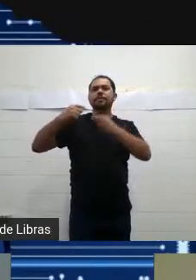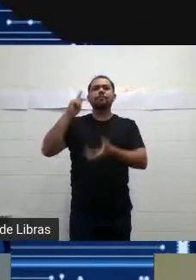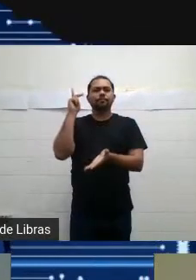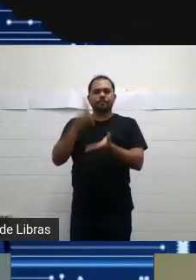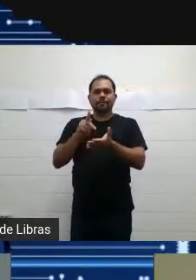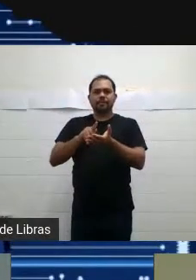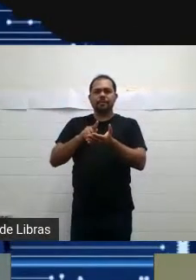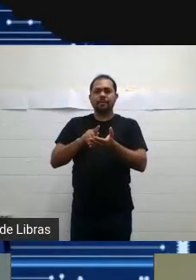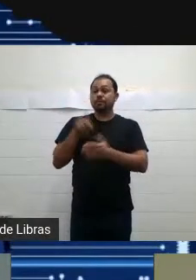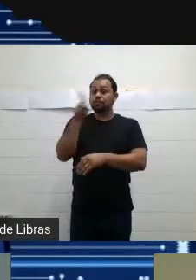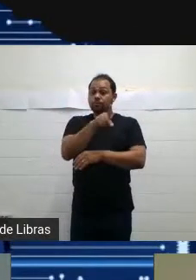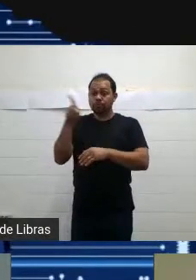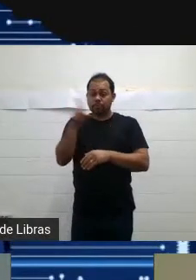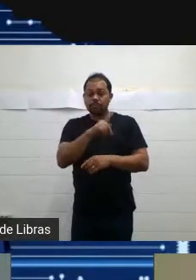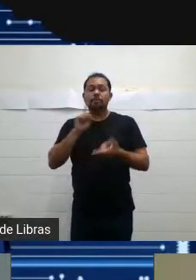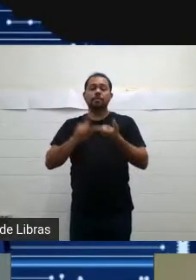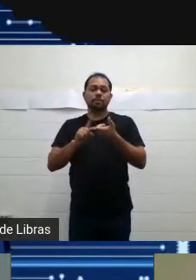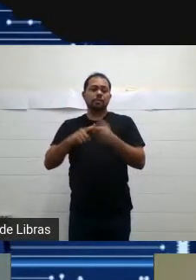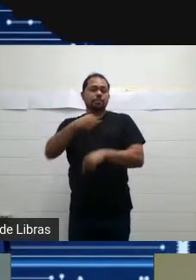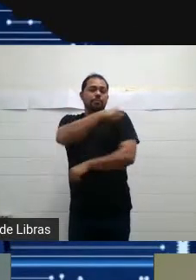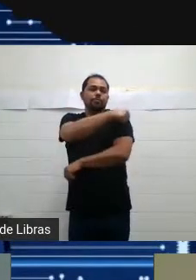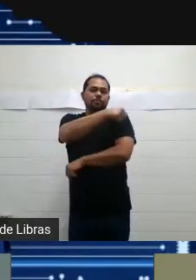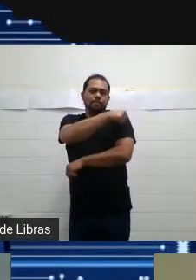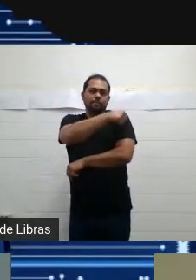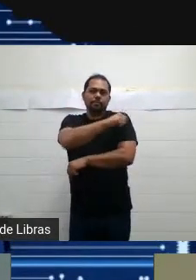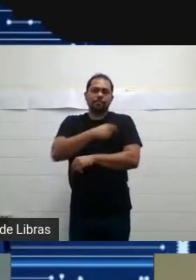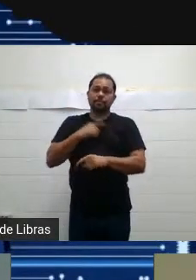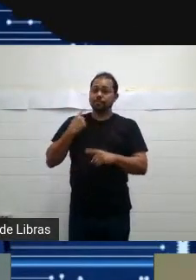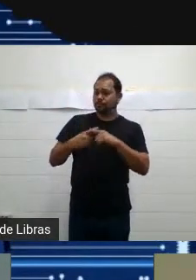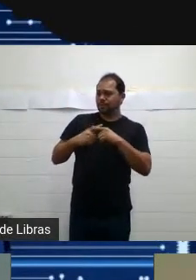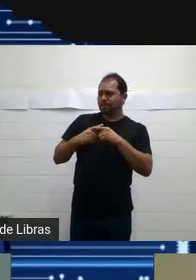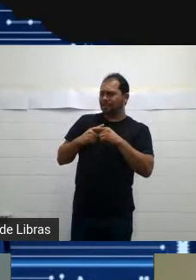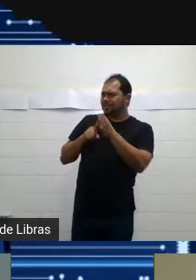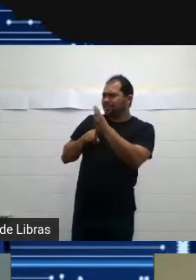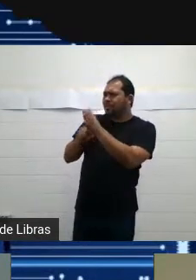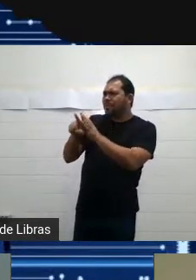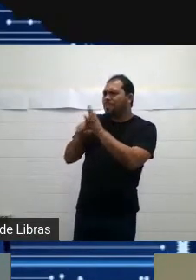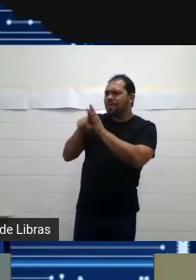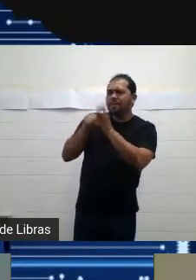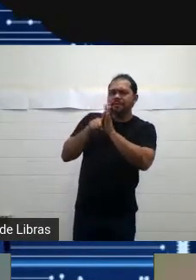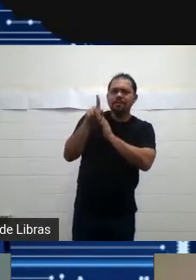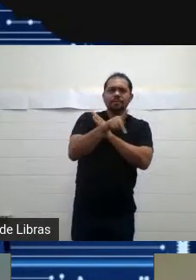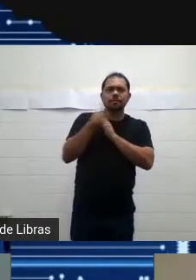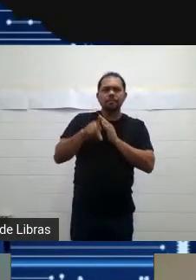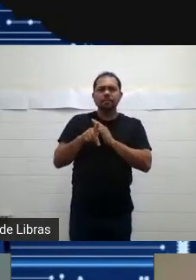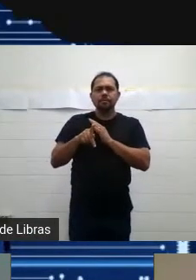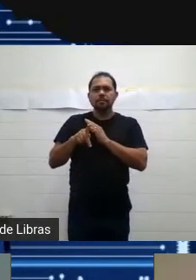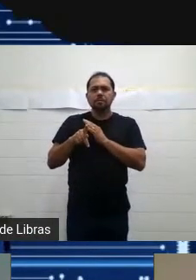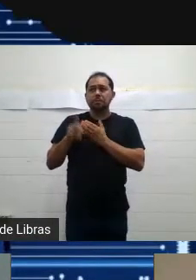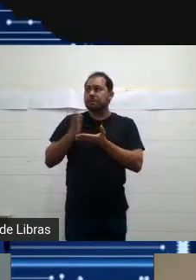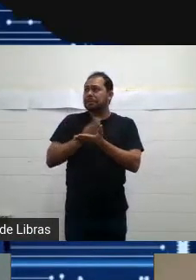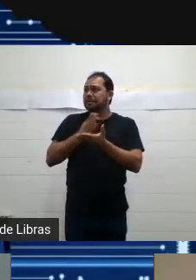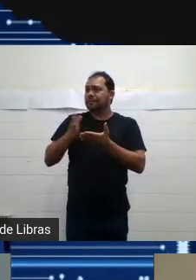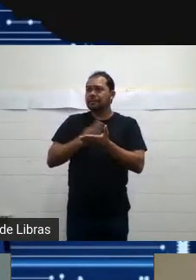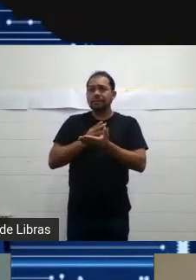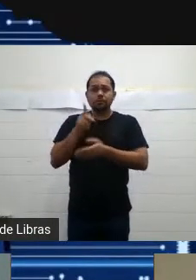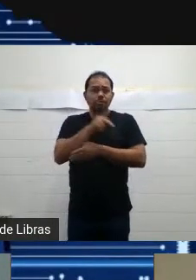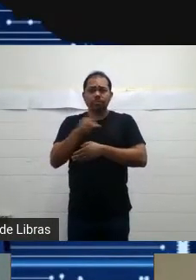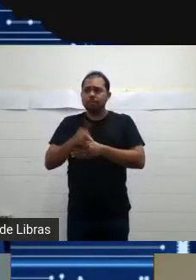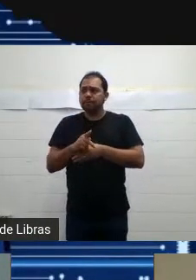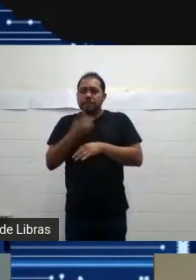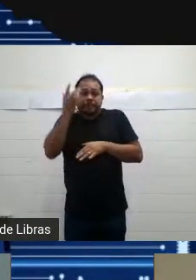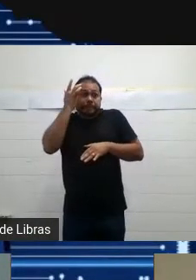para nós, né? Porque a gente perguntava muitas vezes coisas que ainda estavam sendo construídas, nem eles